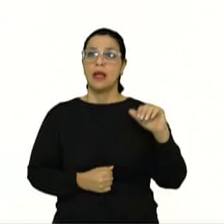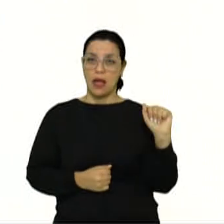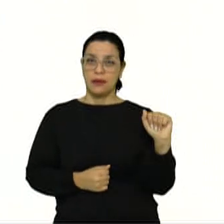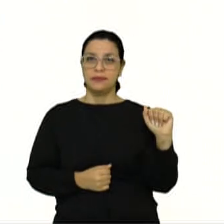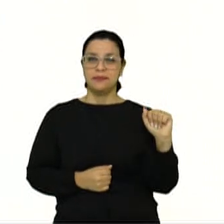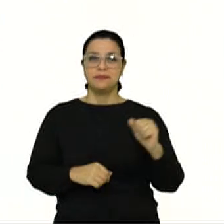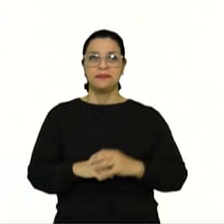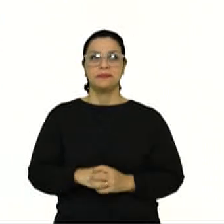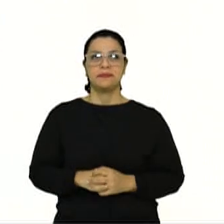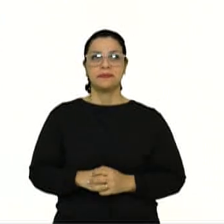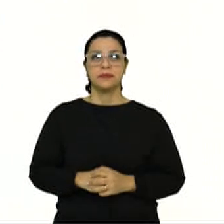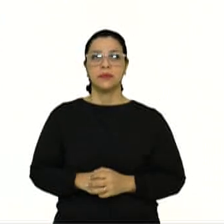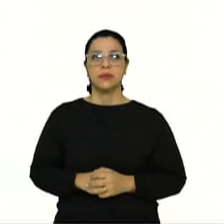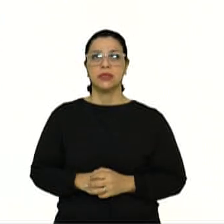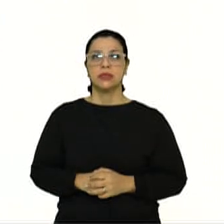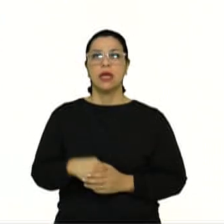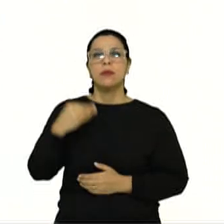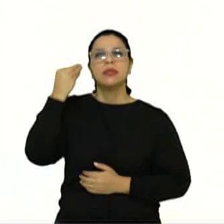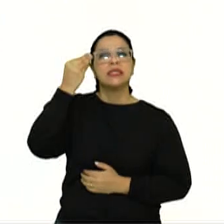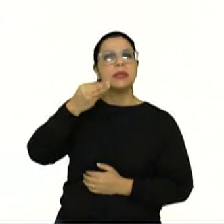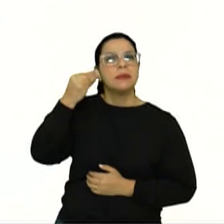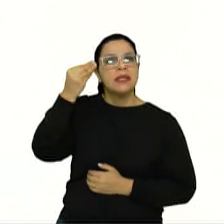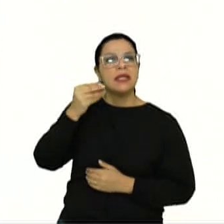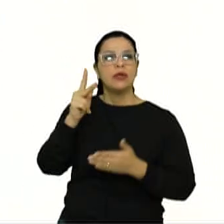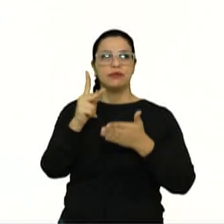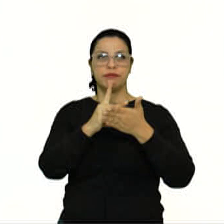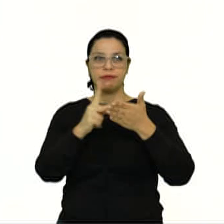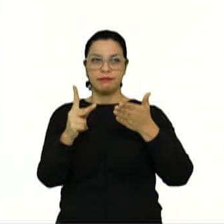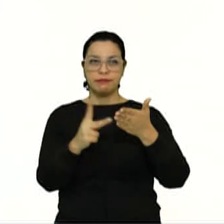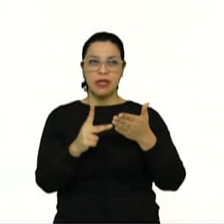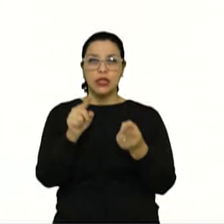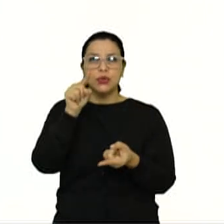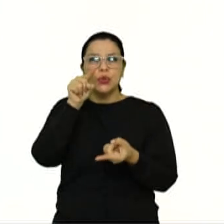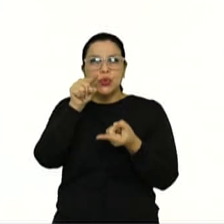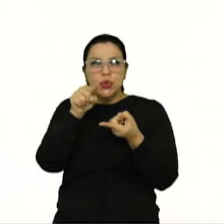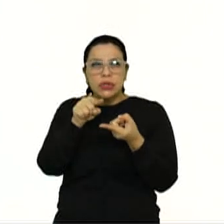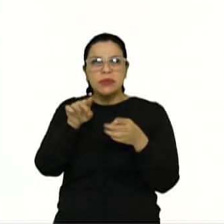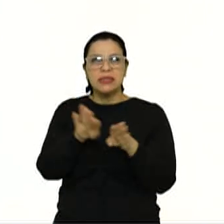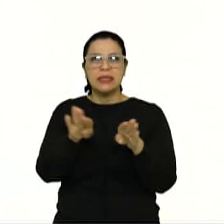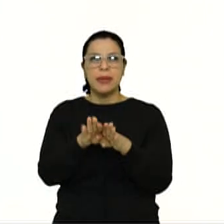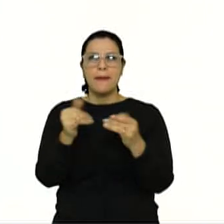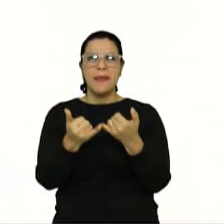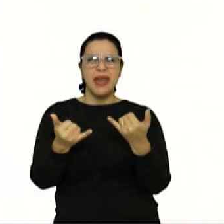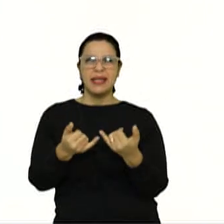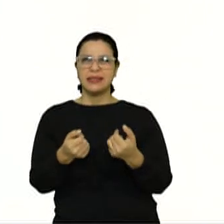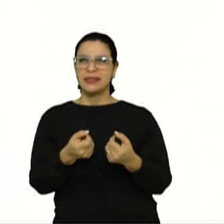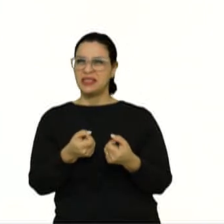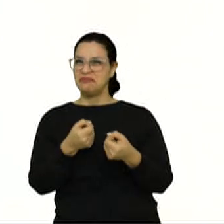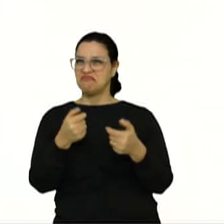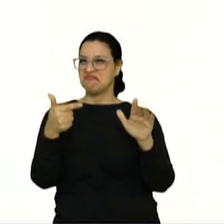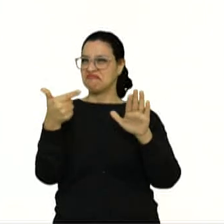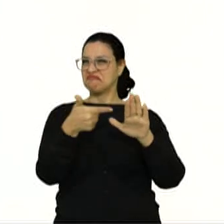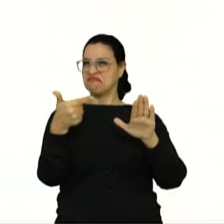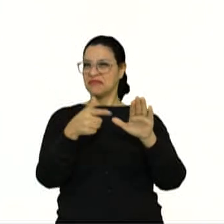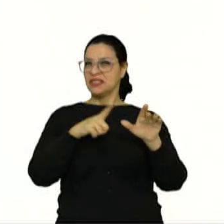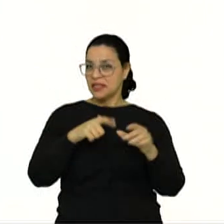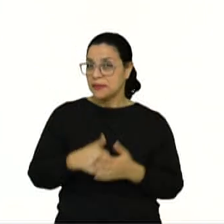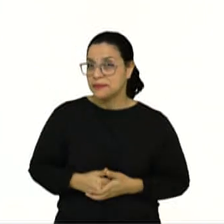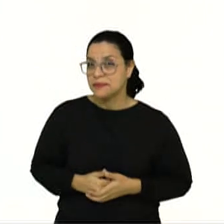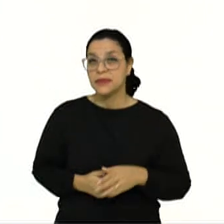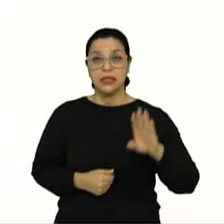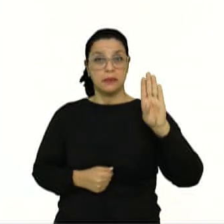Letra A. O experimentalismo em versos curtos e tom jocoso. Letra